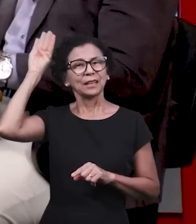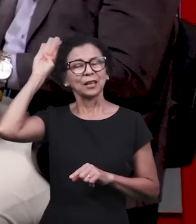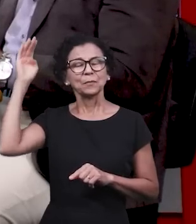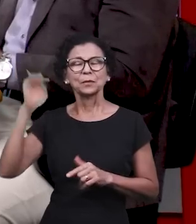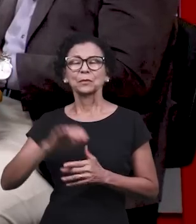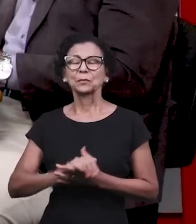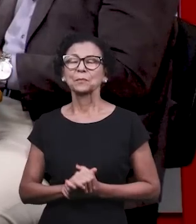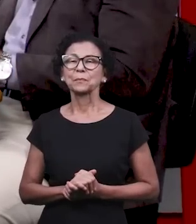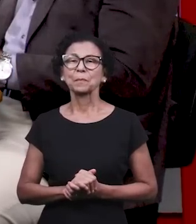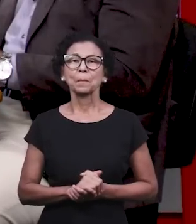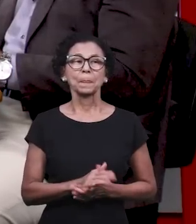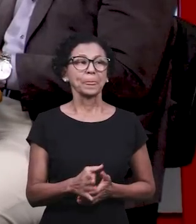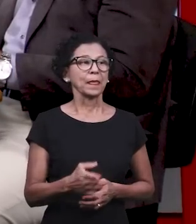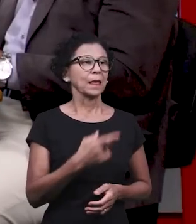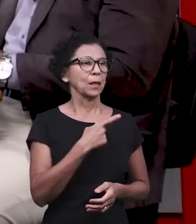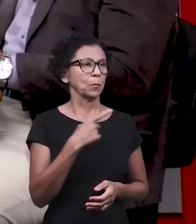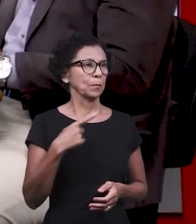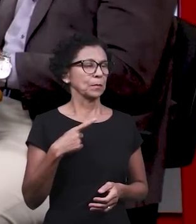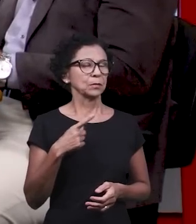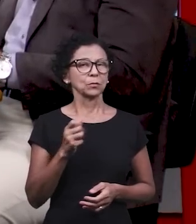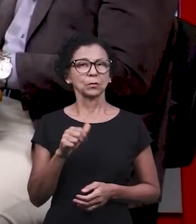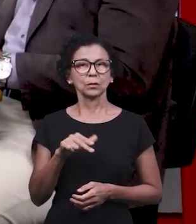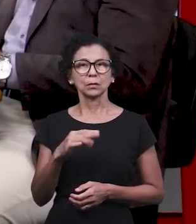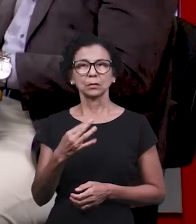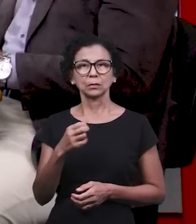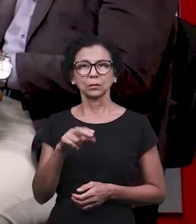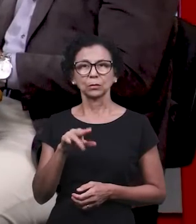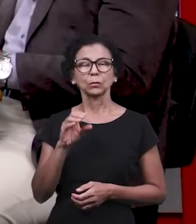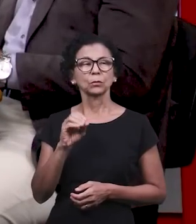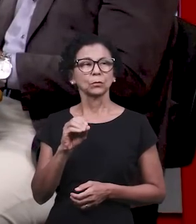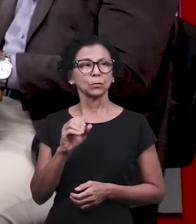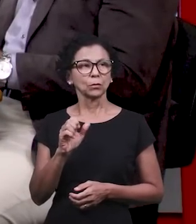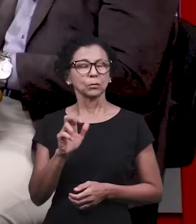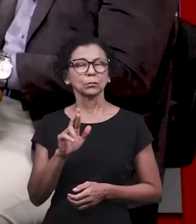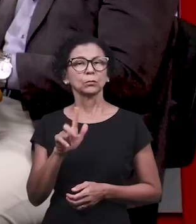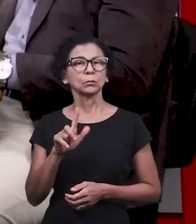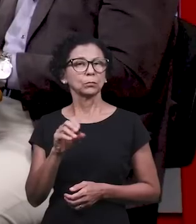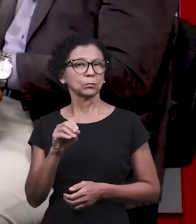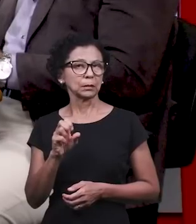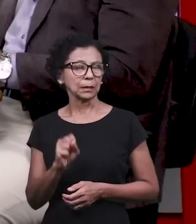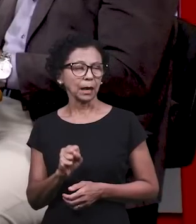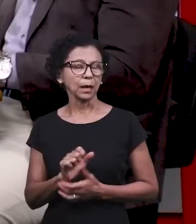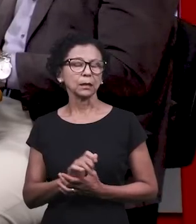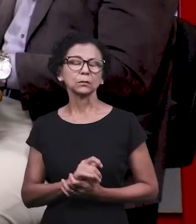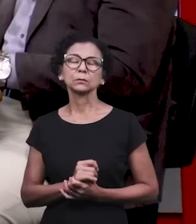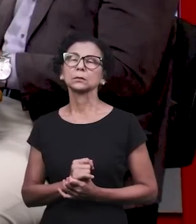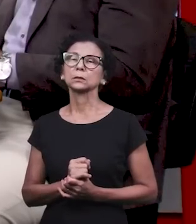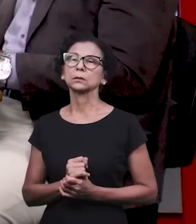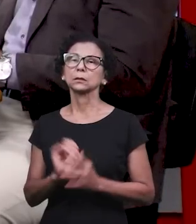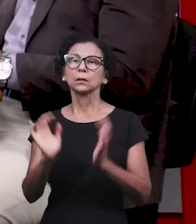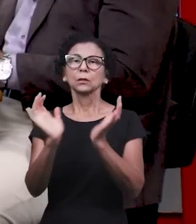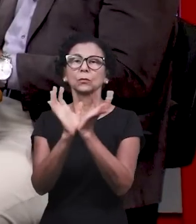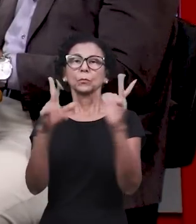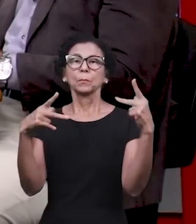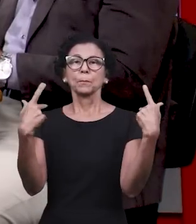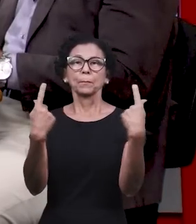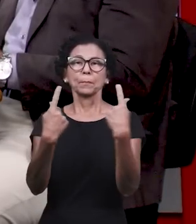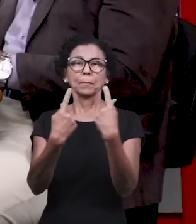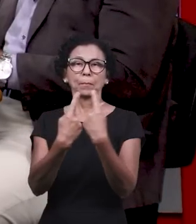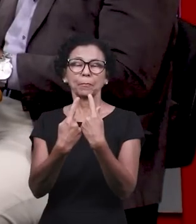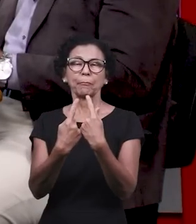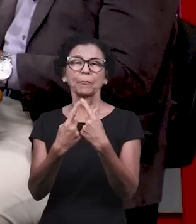companheiro aqui, o irmão Vinícius. Amém. Professor Vinícius, né? Pai do Senhor, Pai do Senhor, os irmãos. Bom,